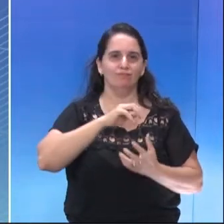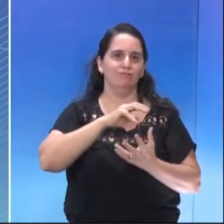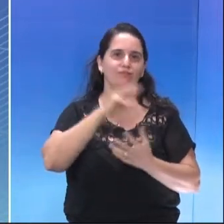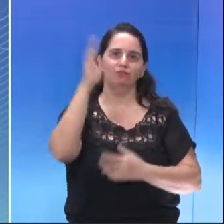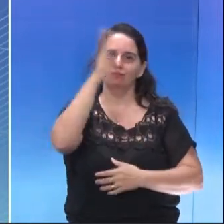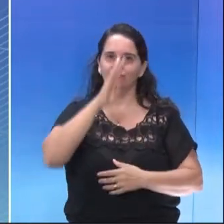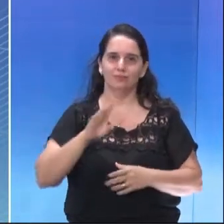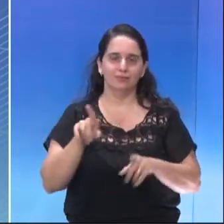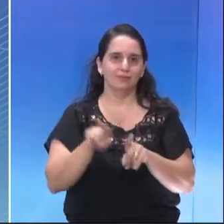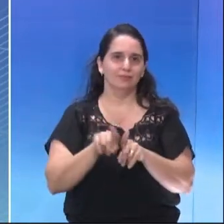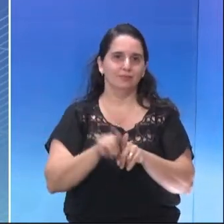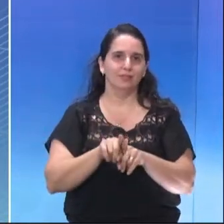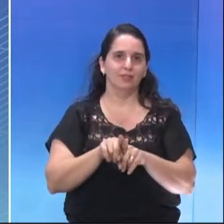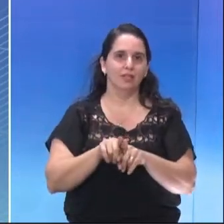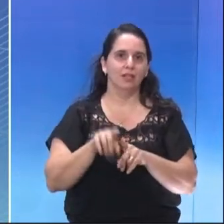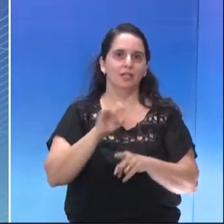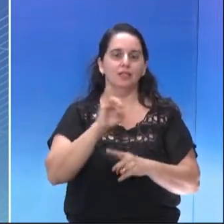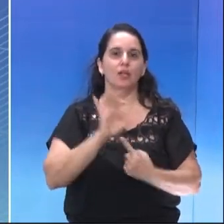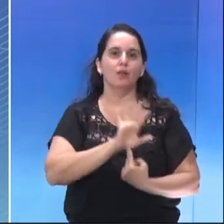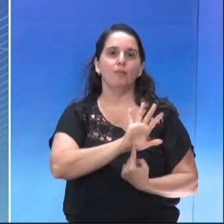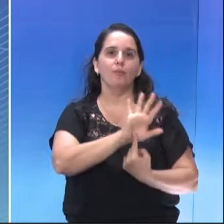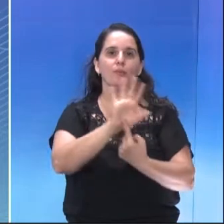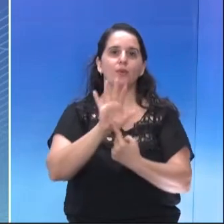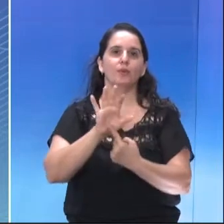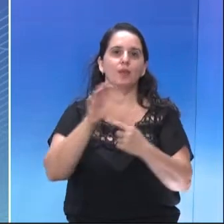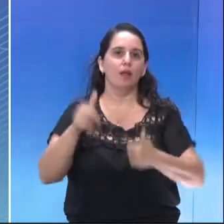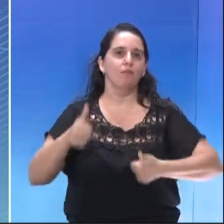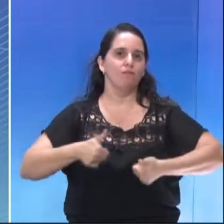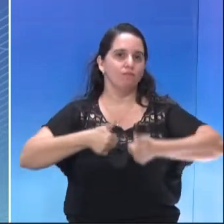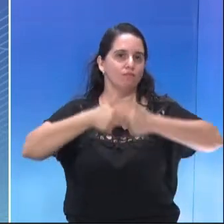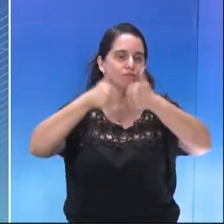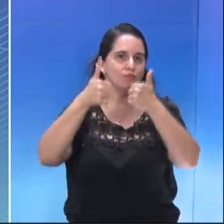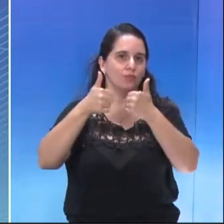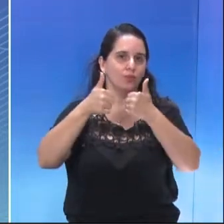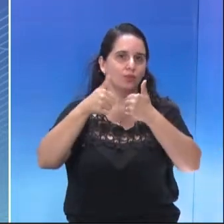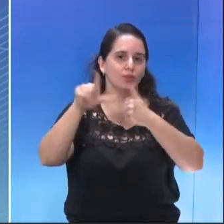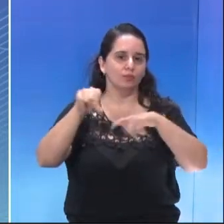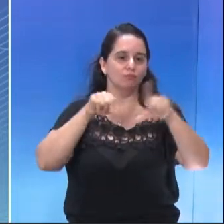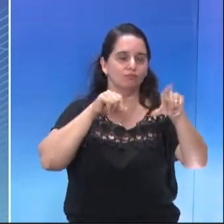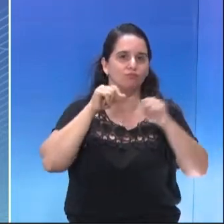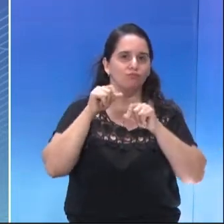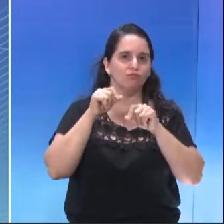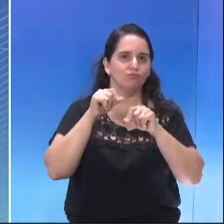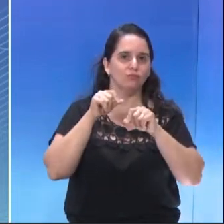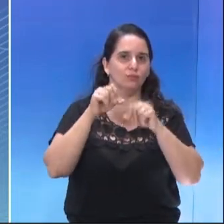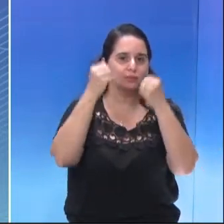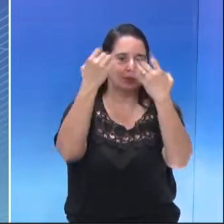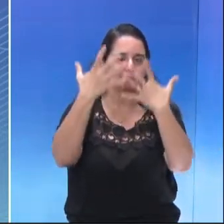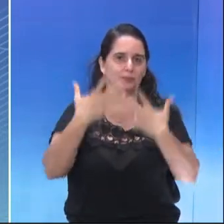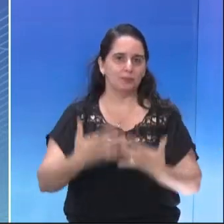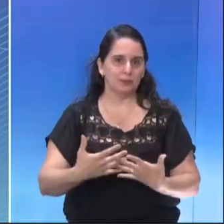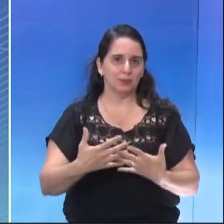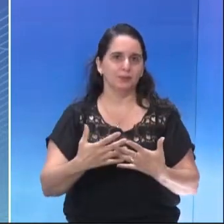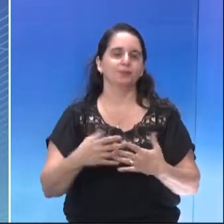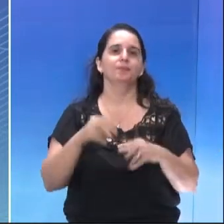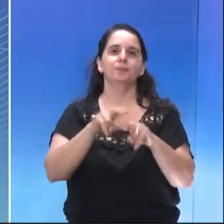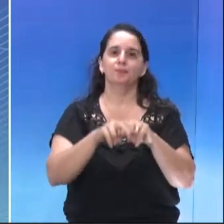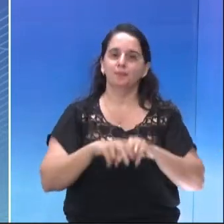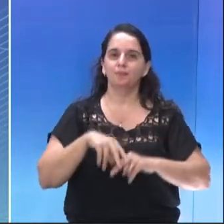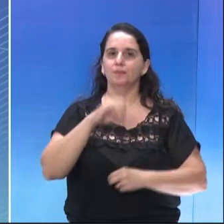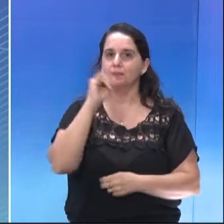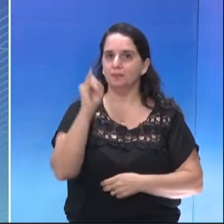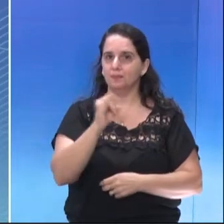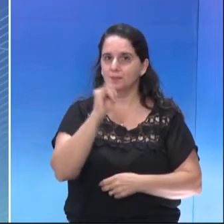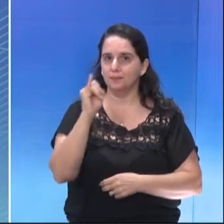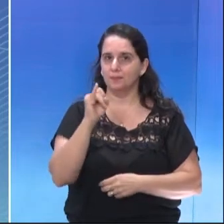mais viáveis, melhores para o segmento que for escolhido para que você fale sobre ele. Então é importante